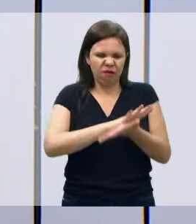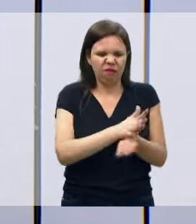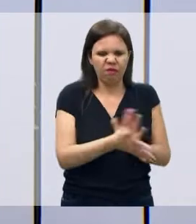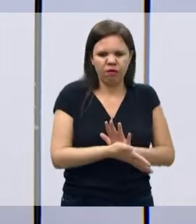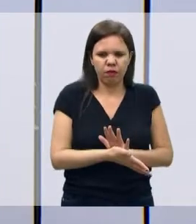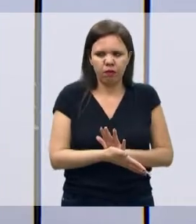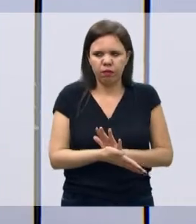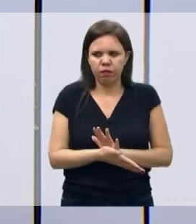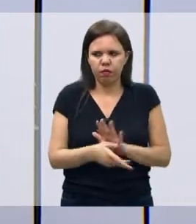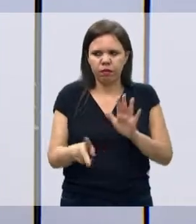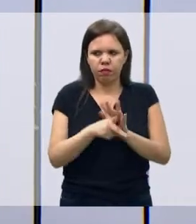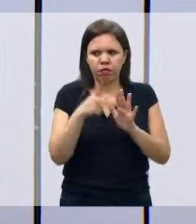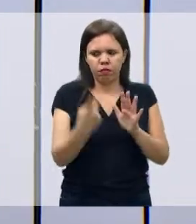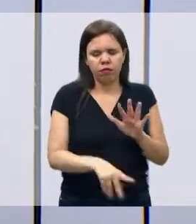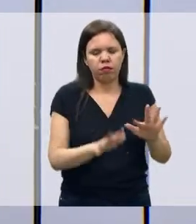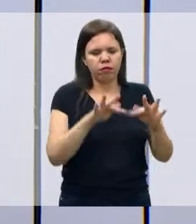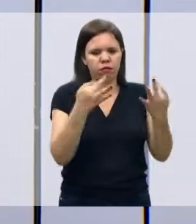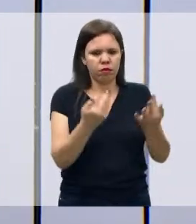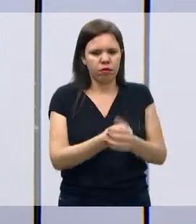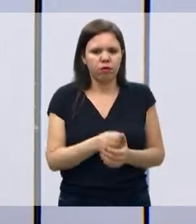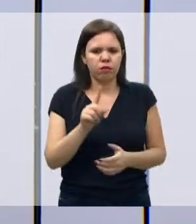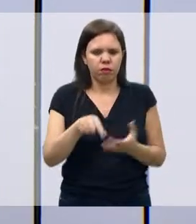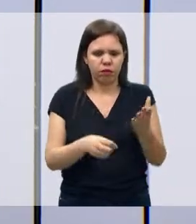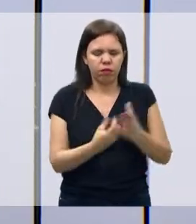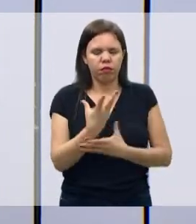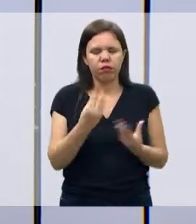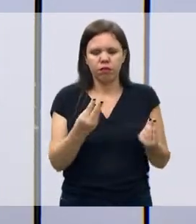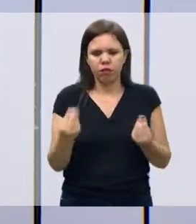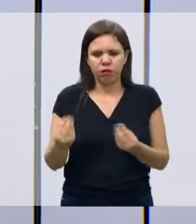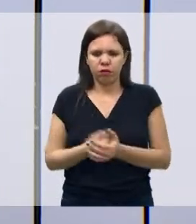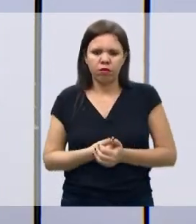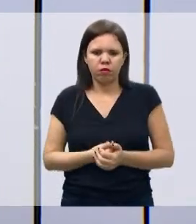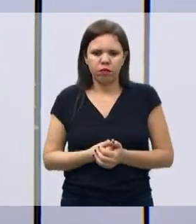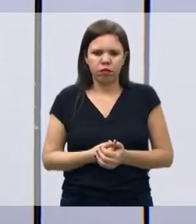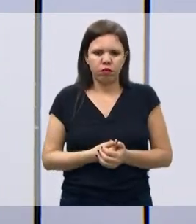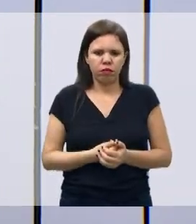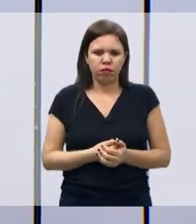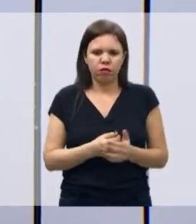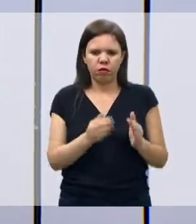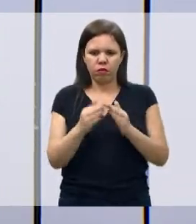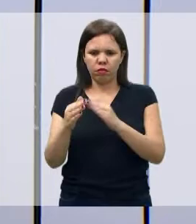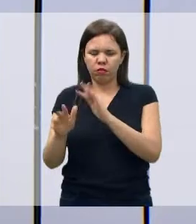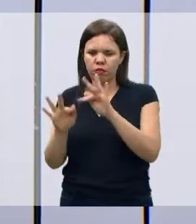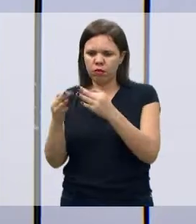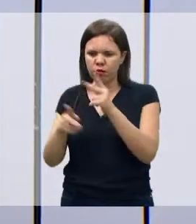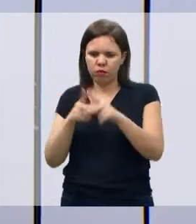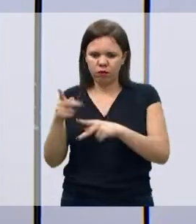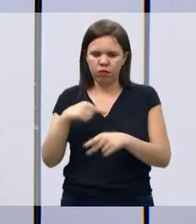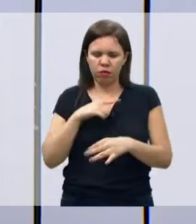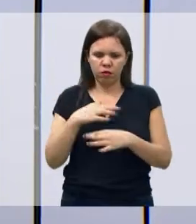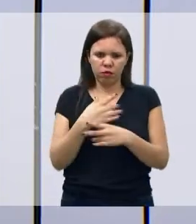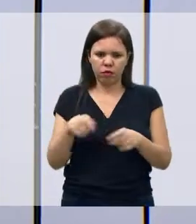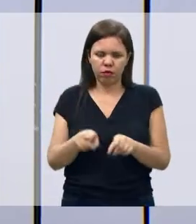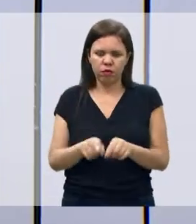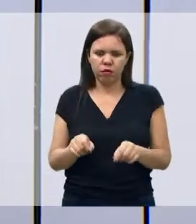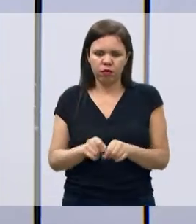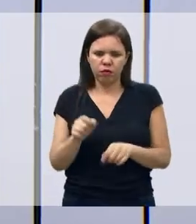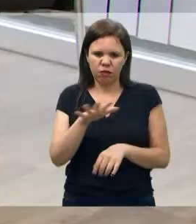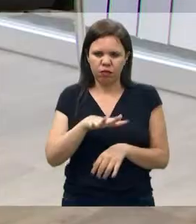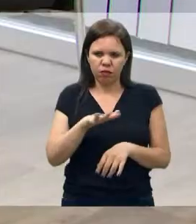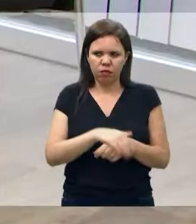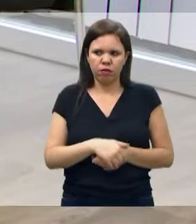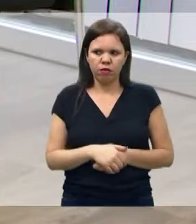maltratado pela própria família, que isso é o que acontece muito nos lares hoje da nossa cidade, do idoso em